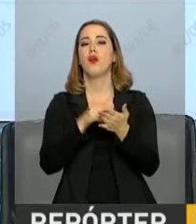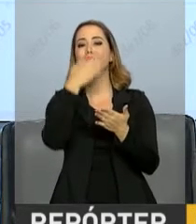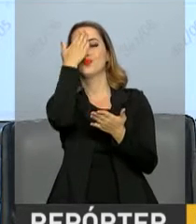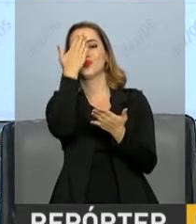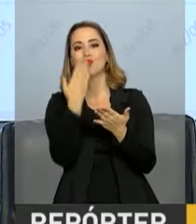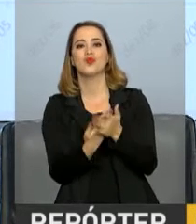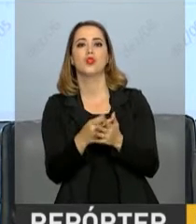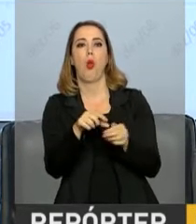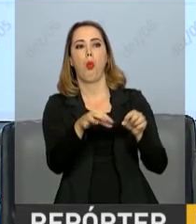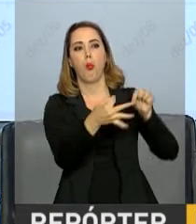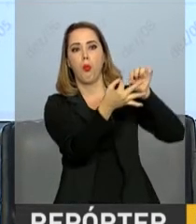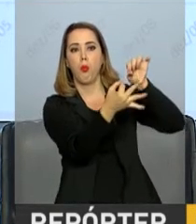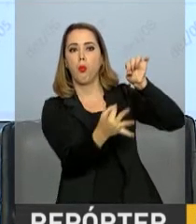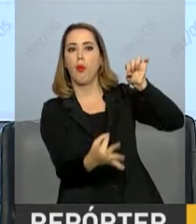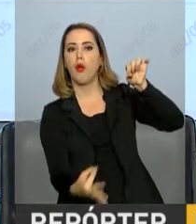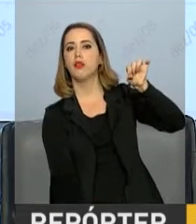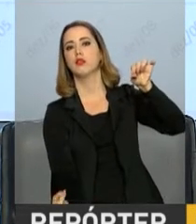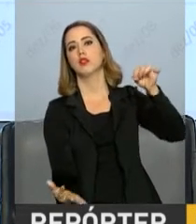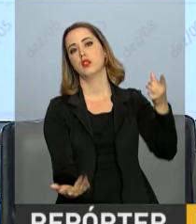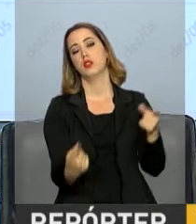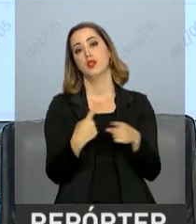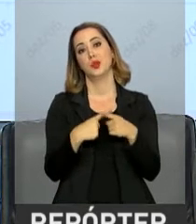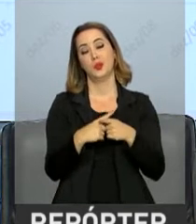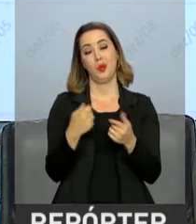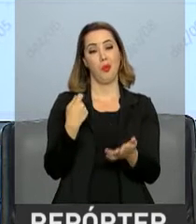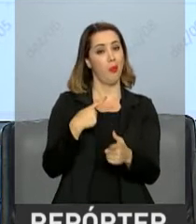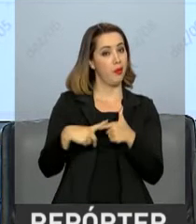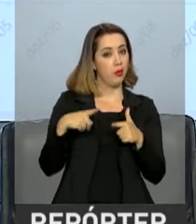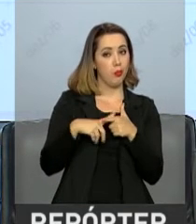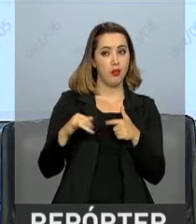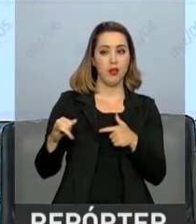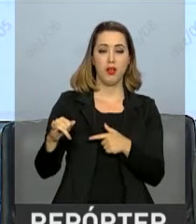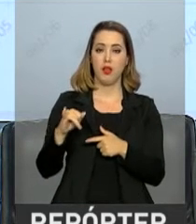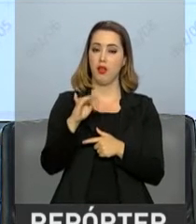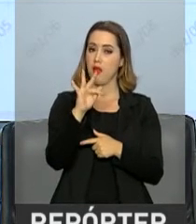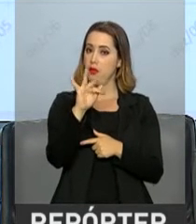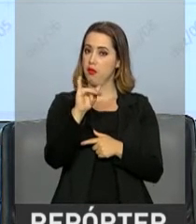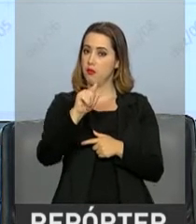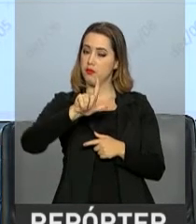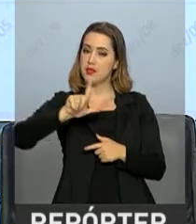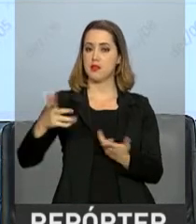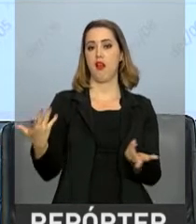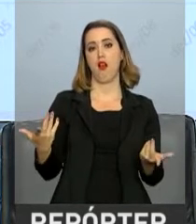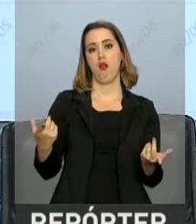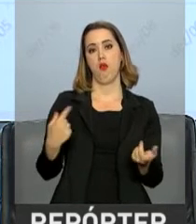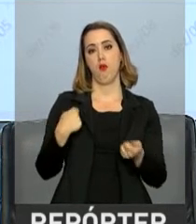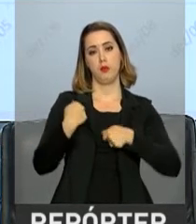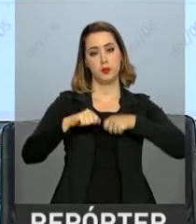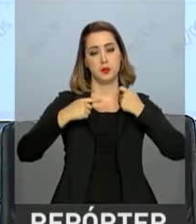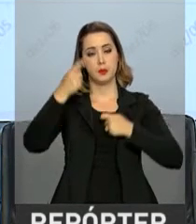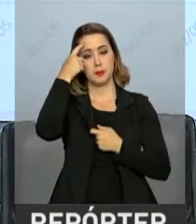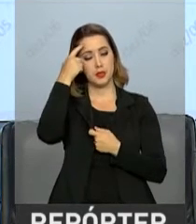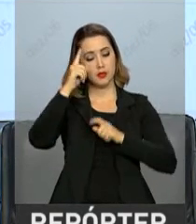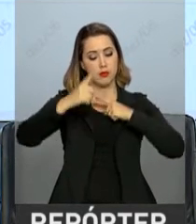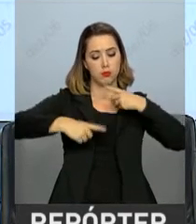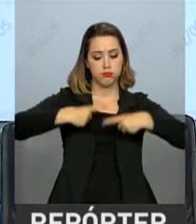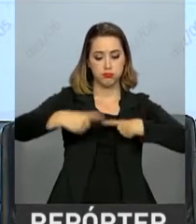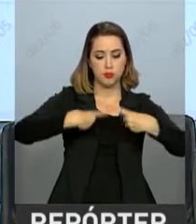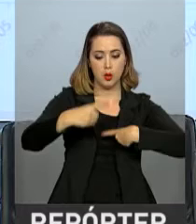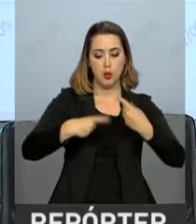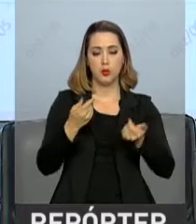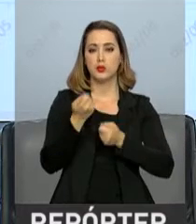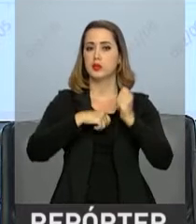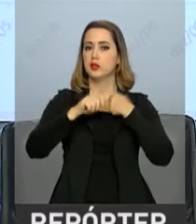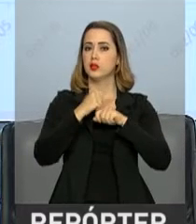que isso? Foi ligado a questões fiscais. Isso é importante para a gente pensar em política econômica e falar